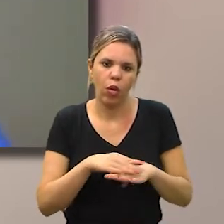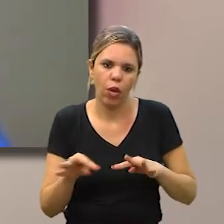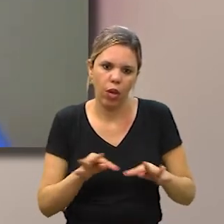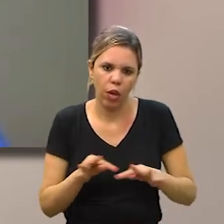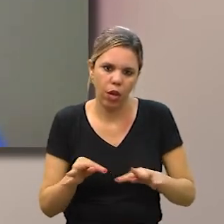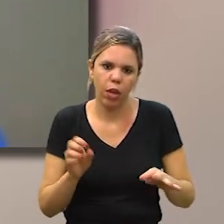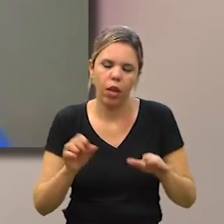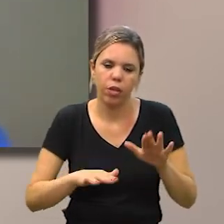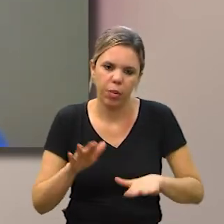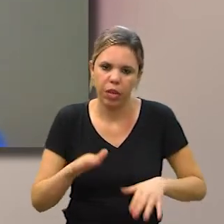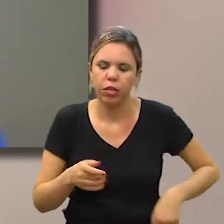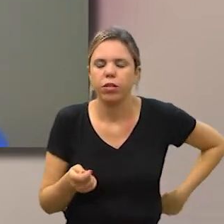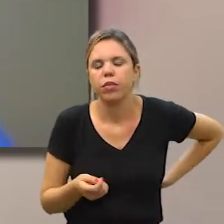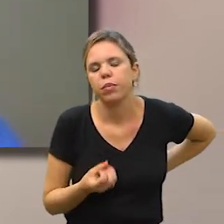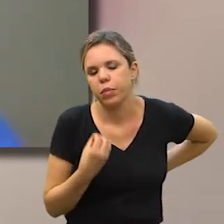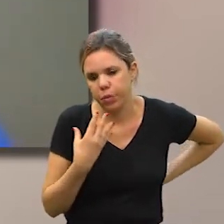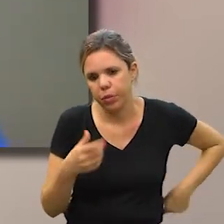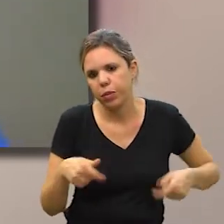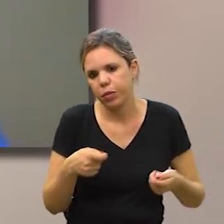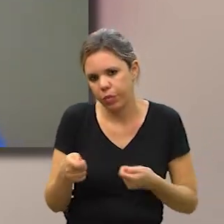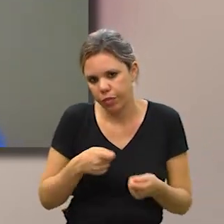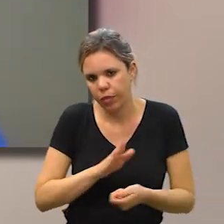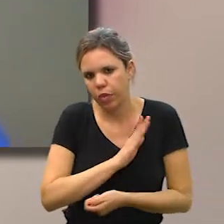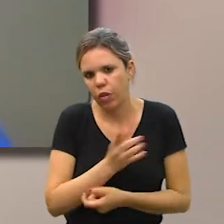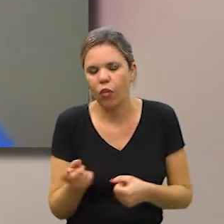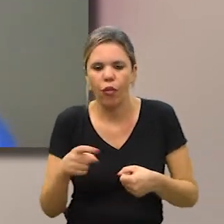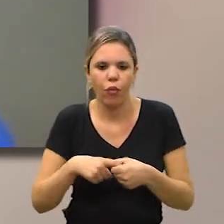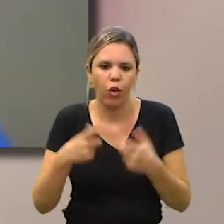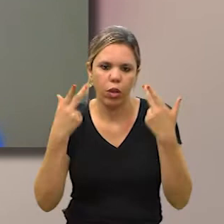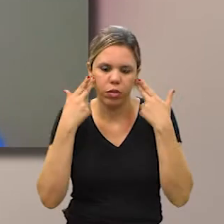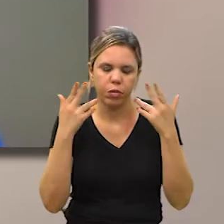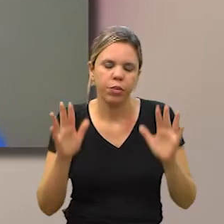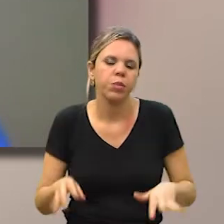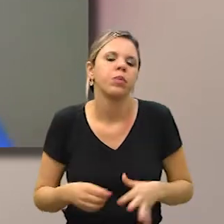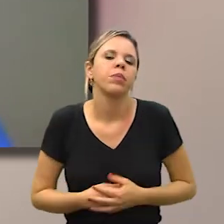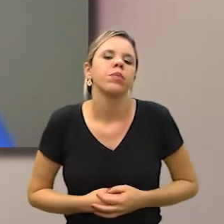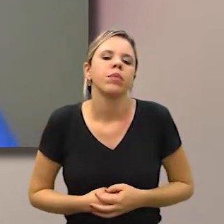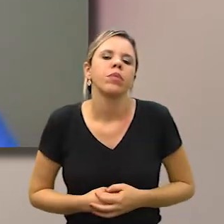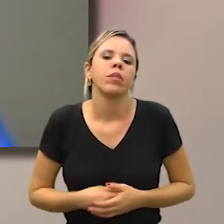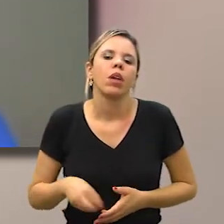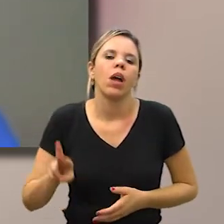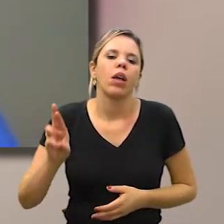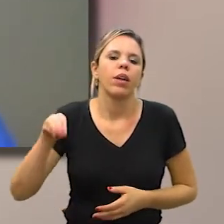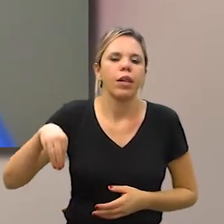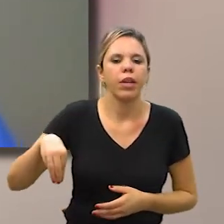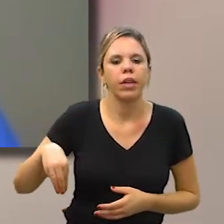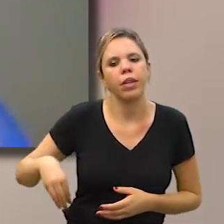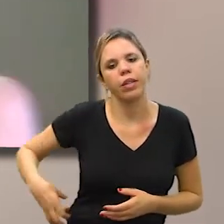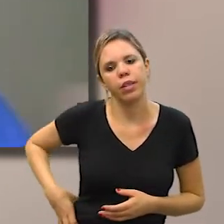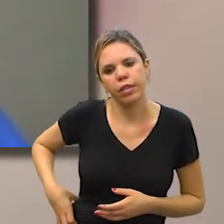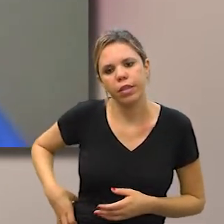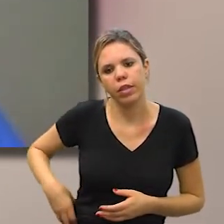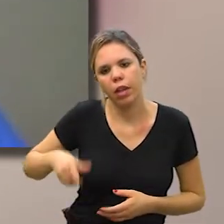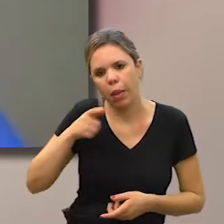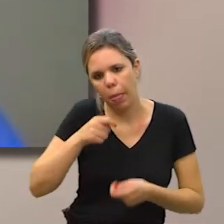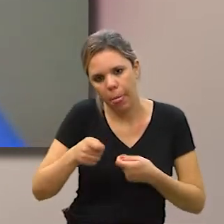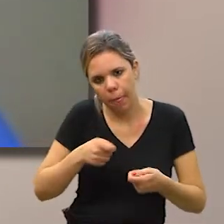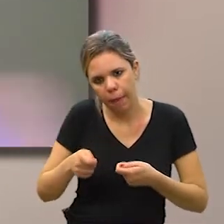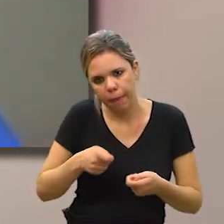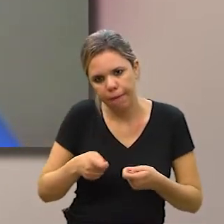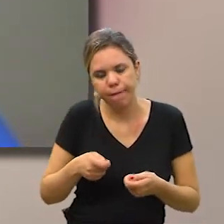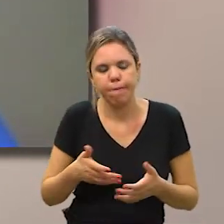tem algumas situações você controla bem a pressão e o coração volta ao normal o rim ele consegue